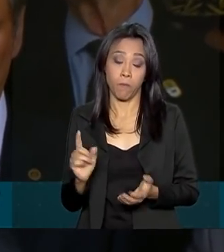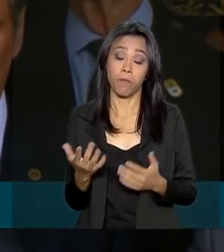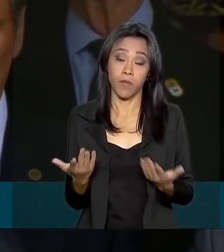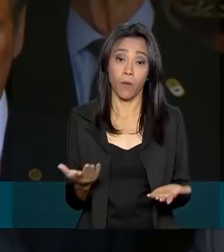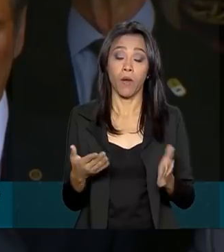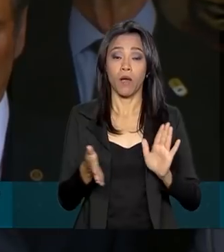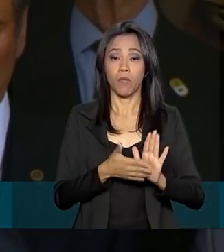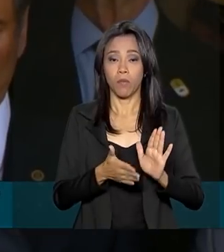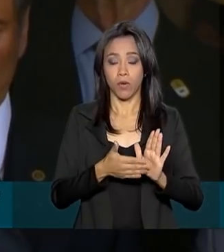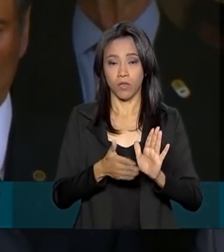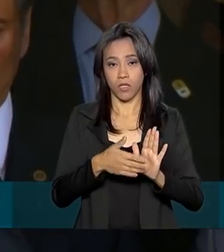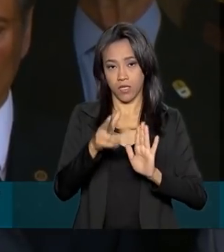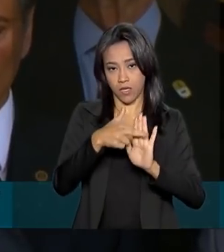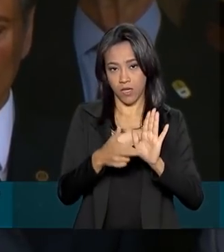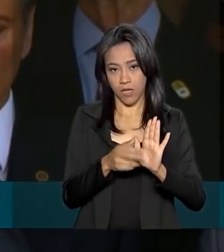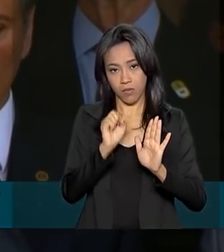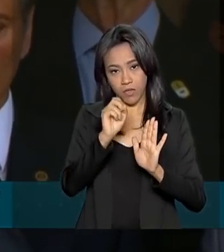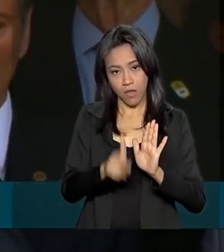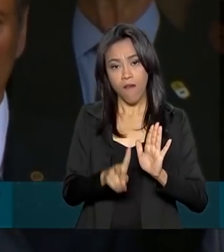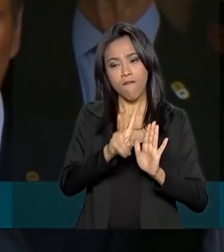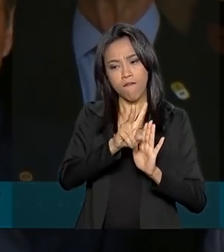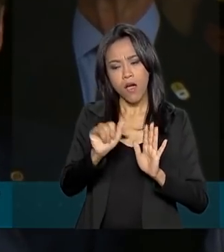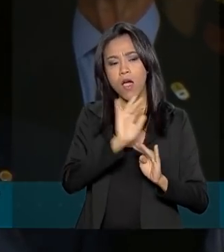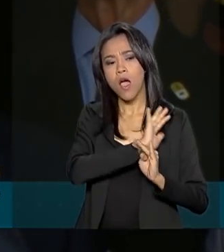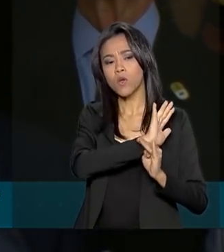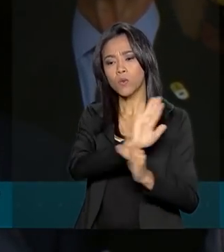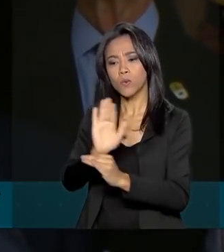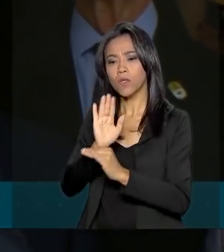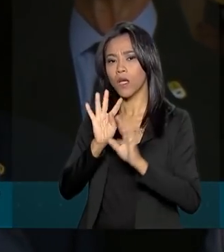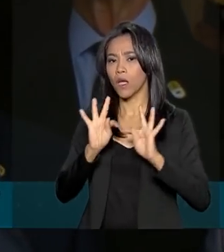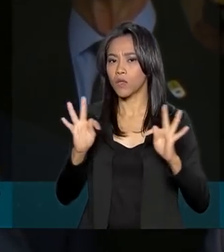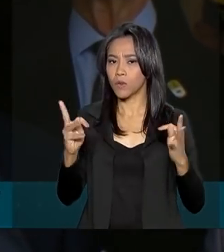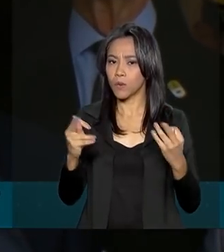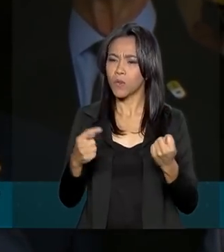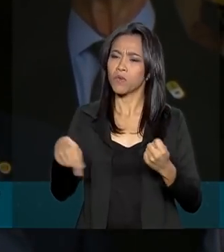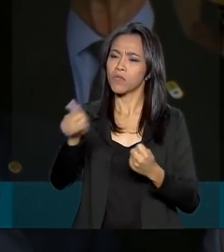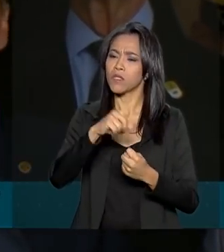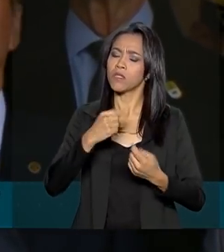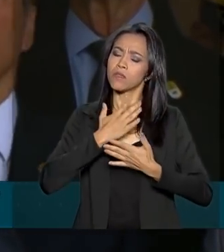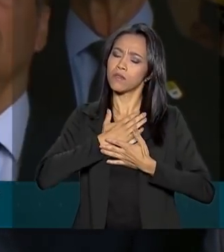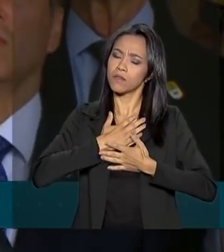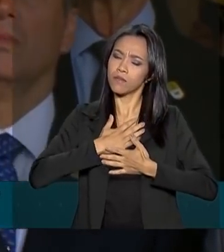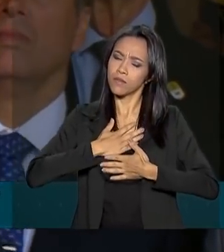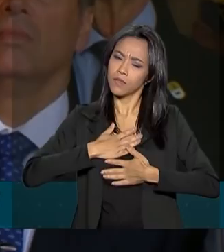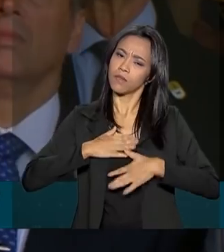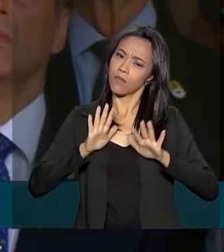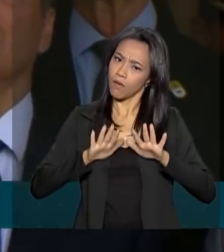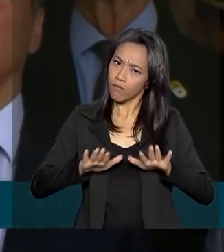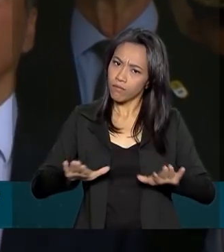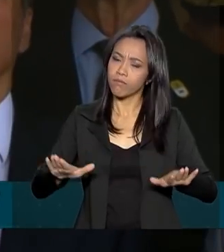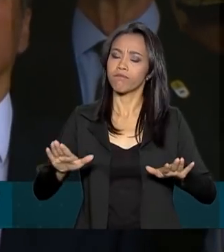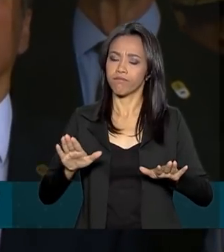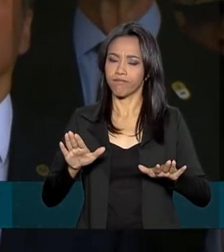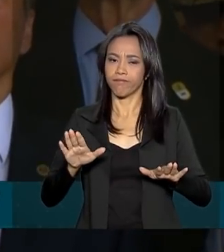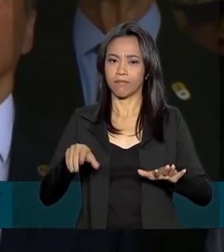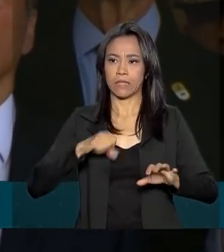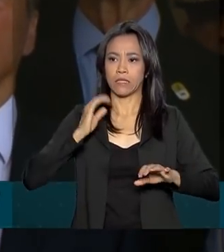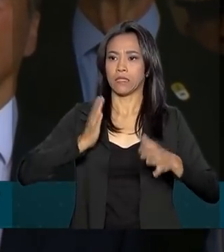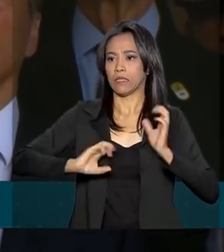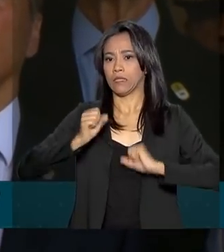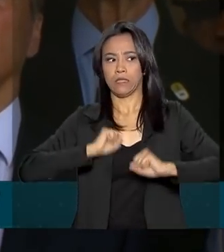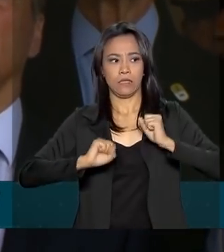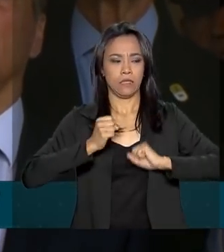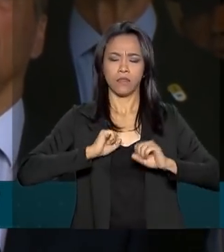todos. Fiquem tranquilos, meus colegas das Forças Auxiliares. O